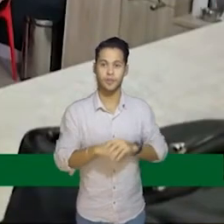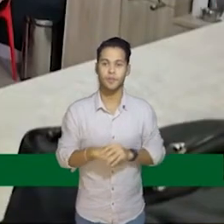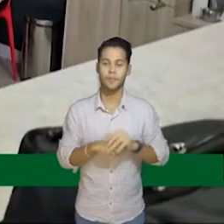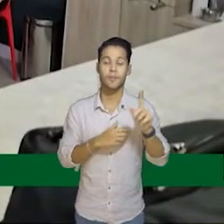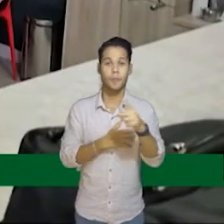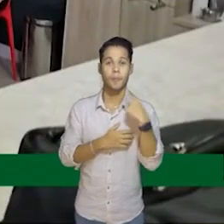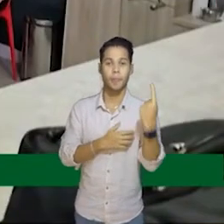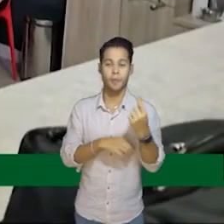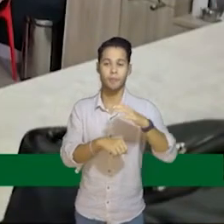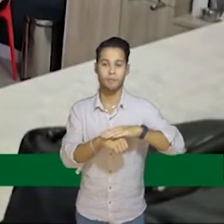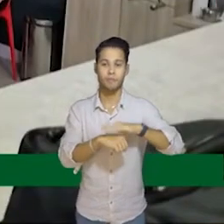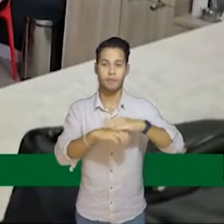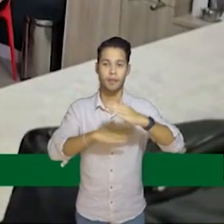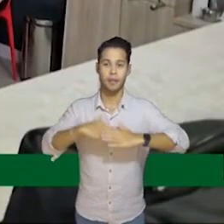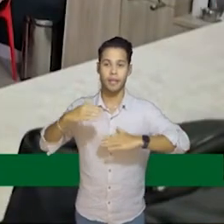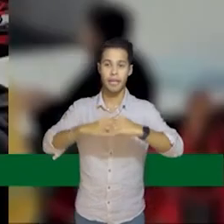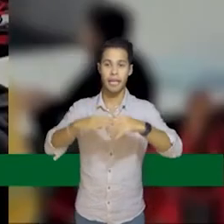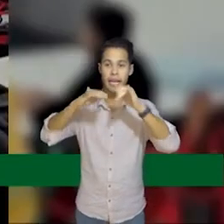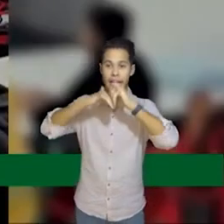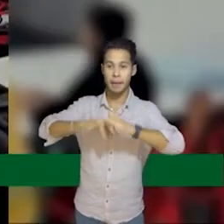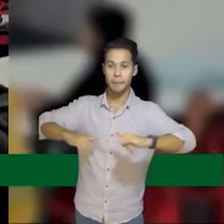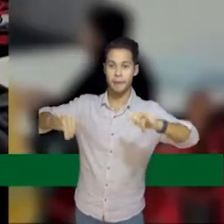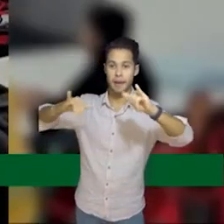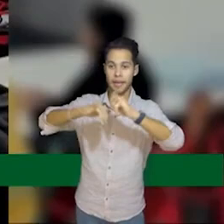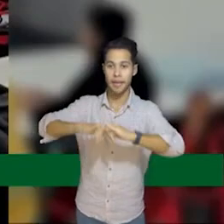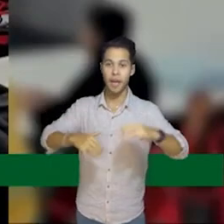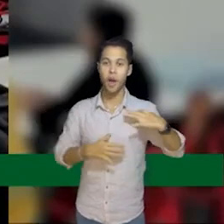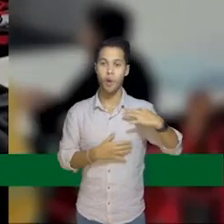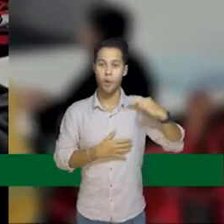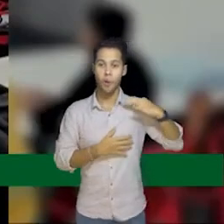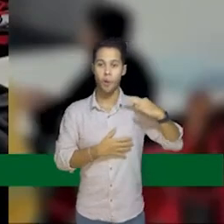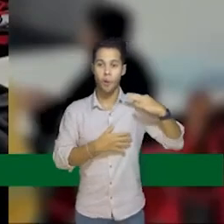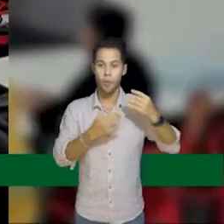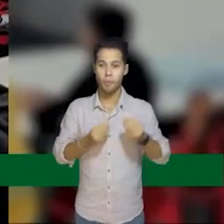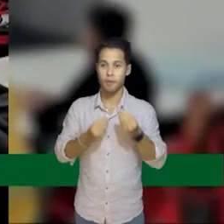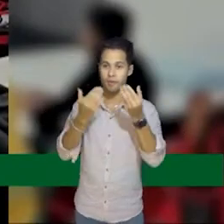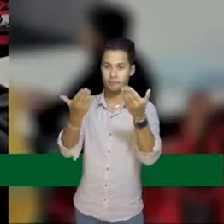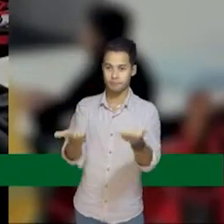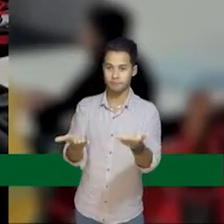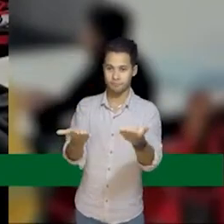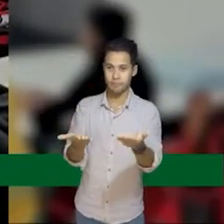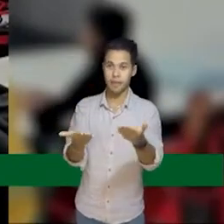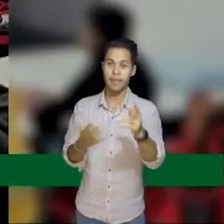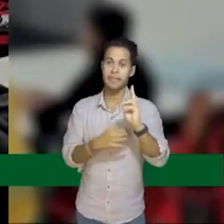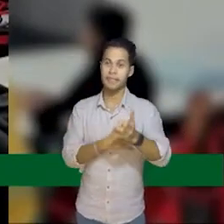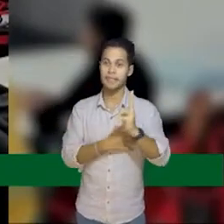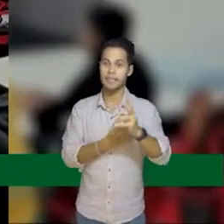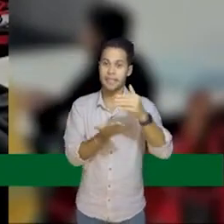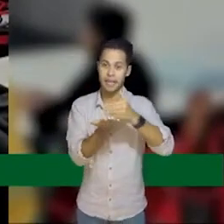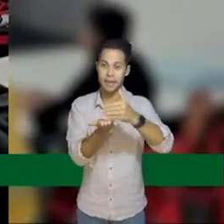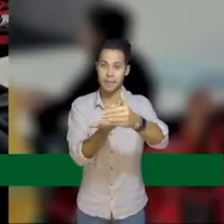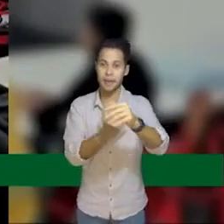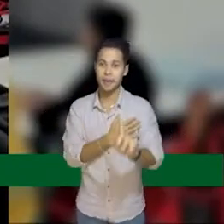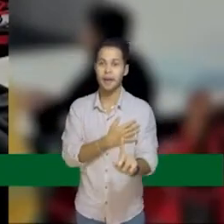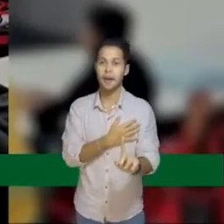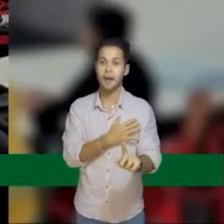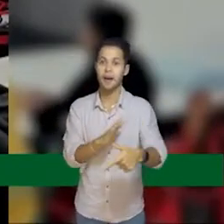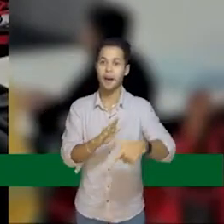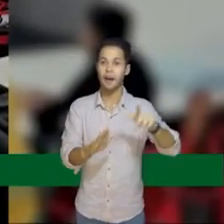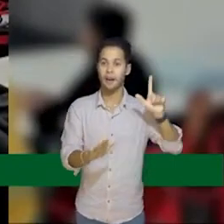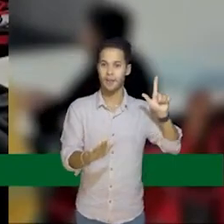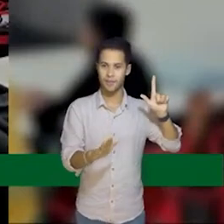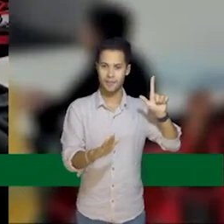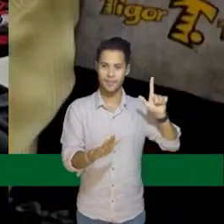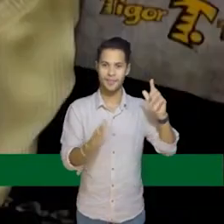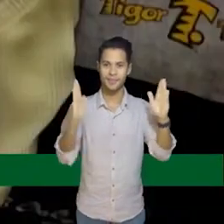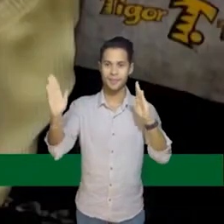a campanha do agasalho, pioneira e sempre iniciada antes do inverno de cada ano. A campanha